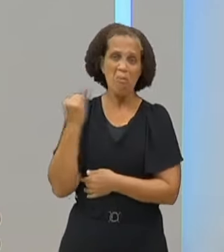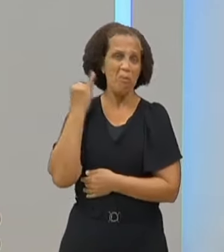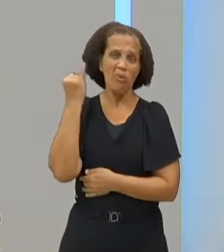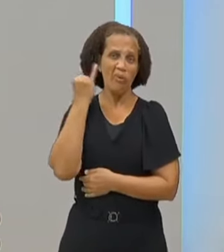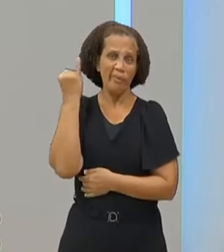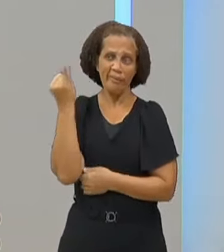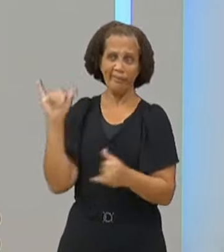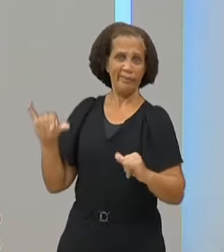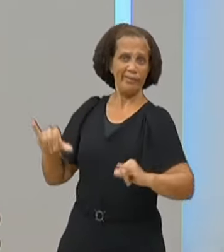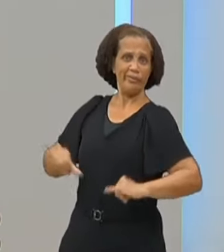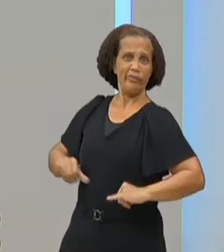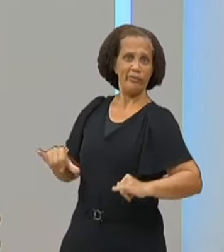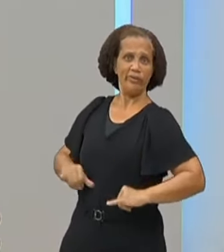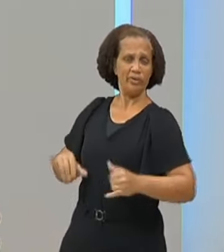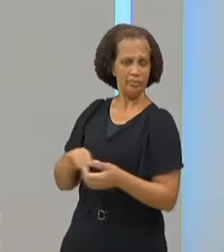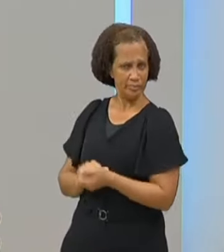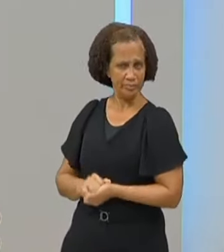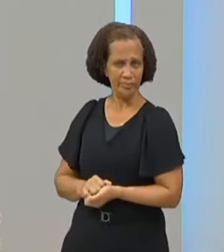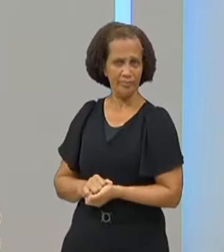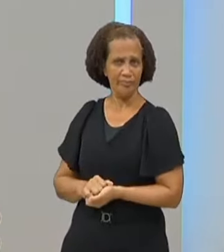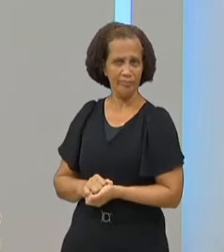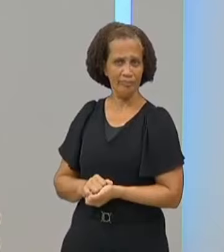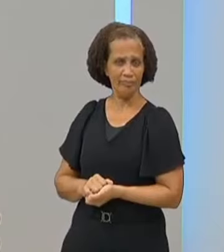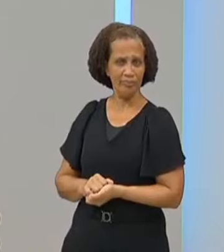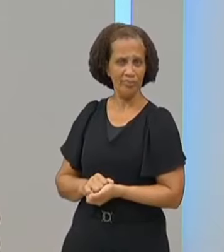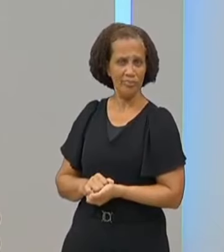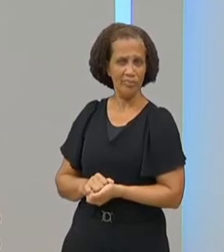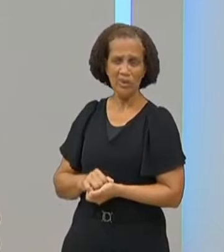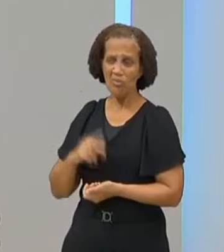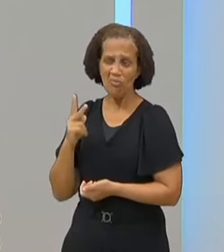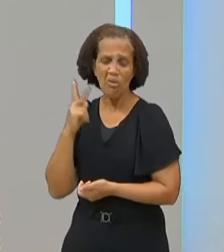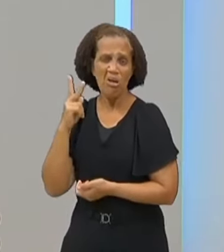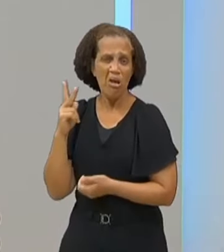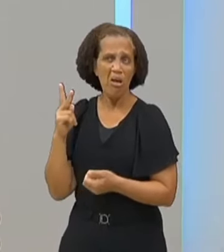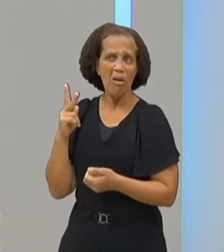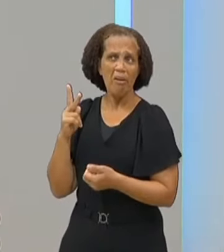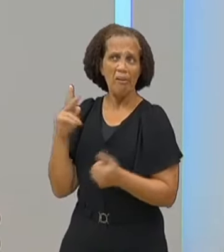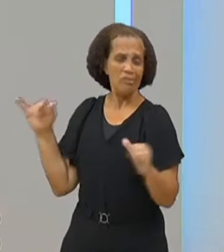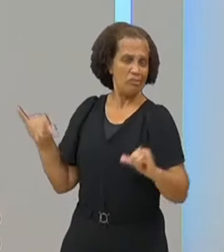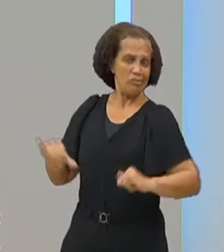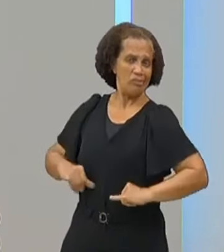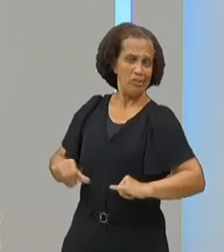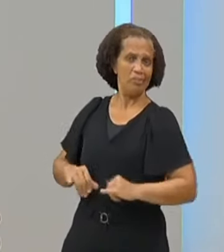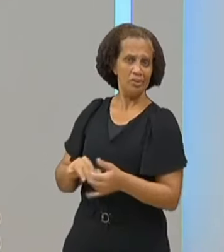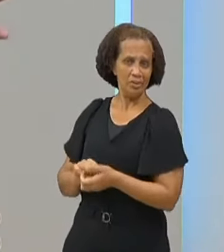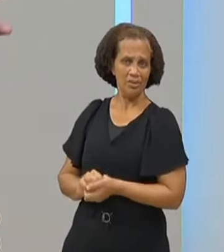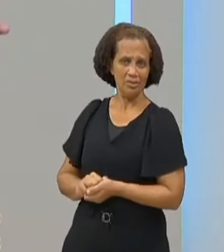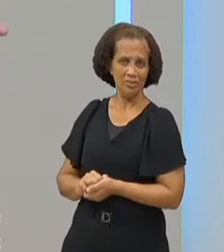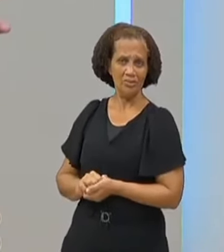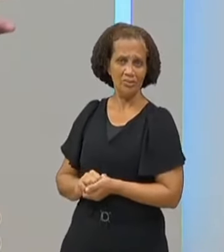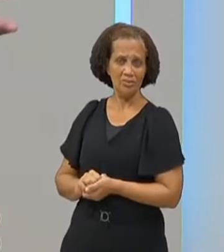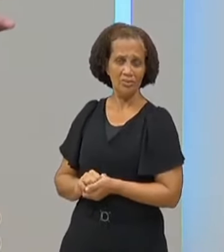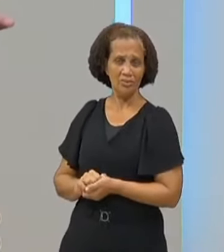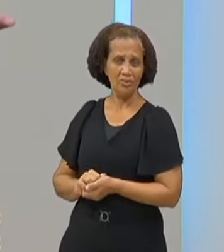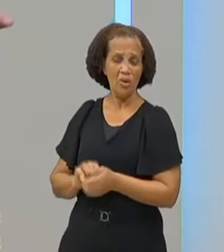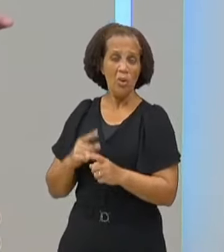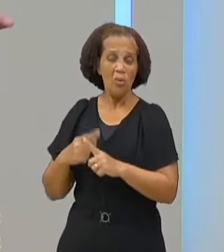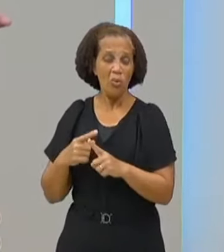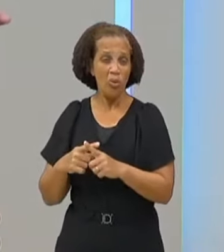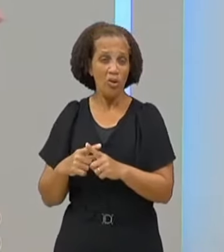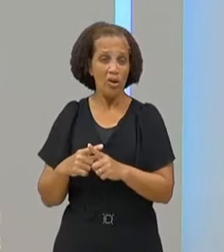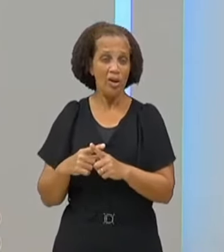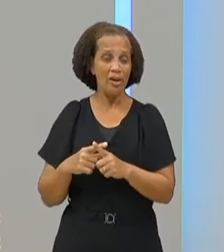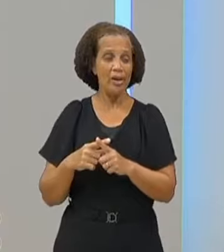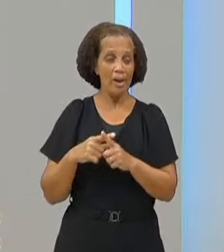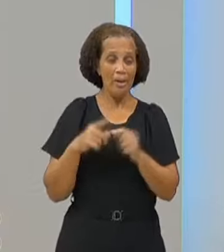tanto sofrimento, não é? Não vale a pena. E Paulo disse que seríamos os mais miseráveis de todos os